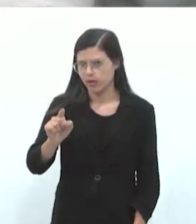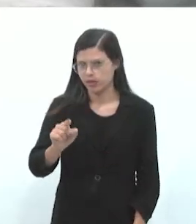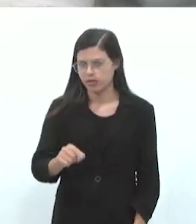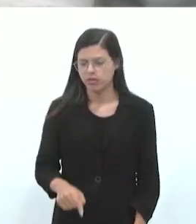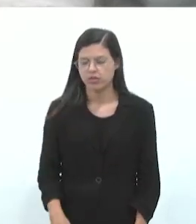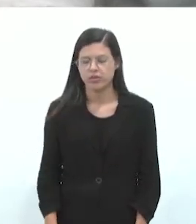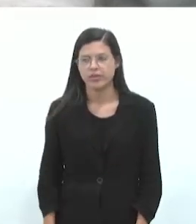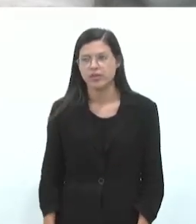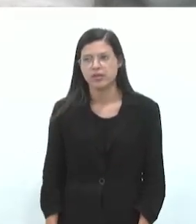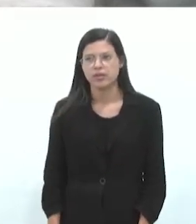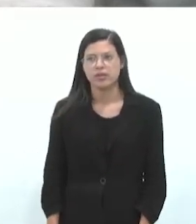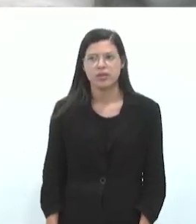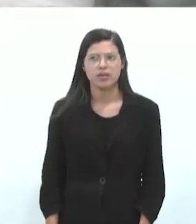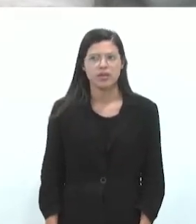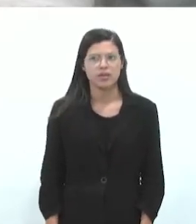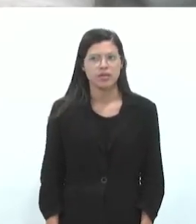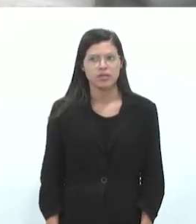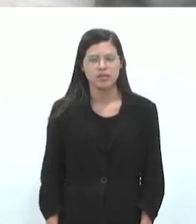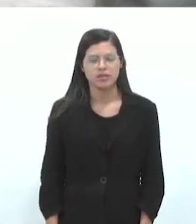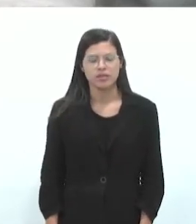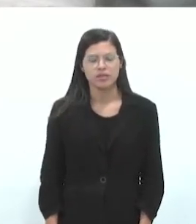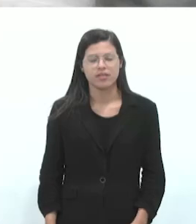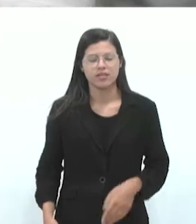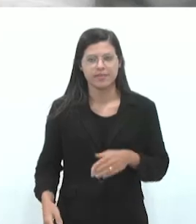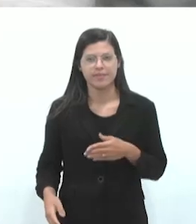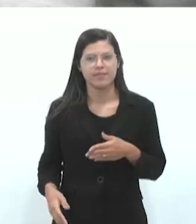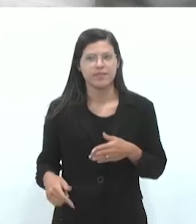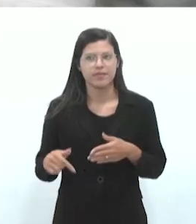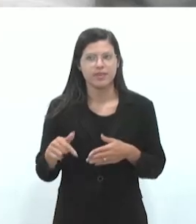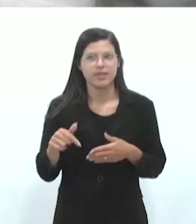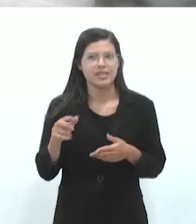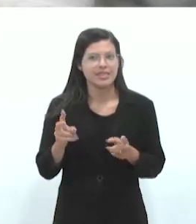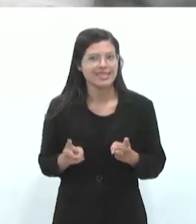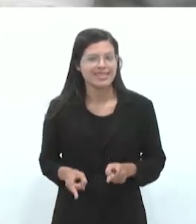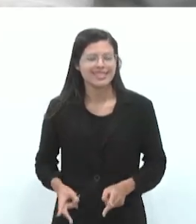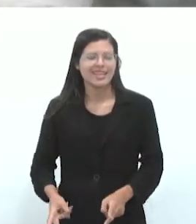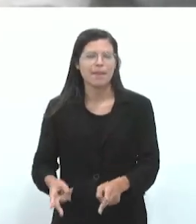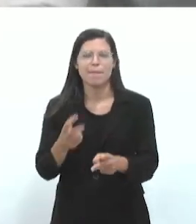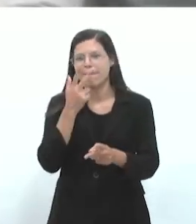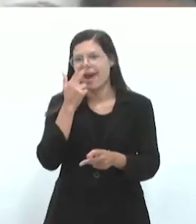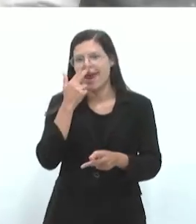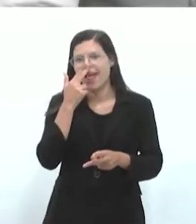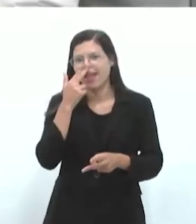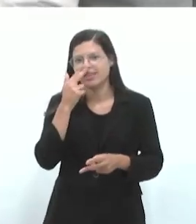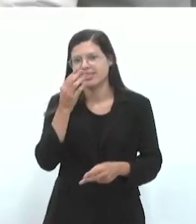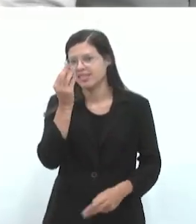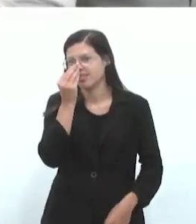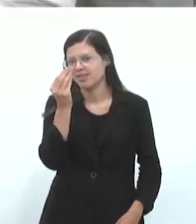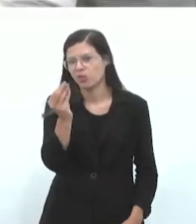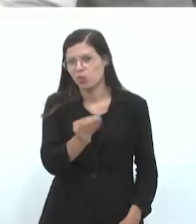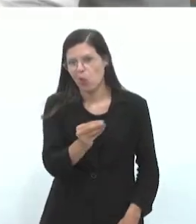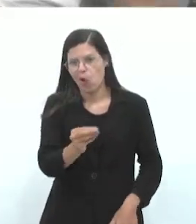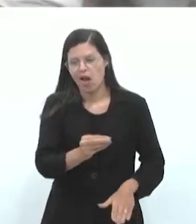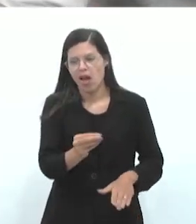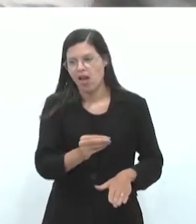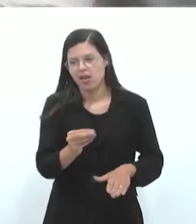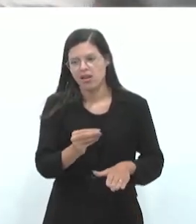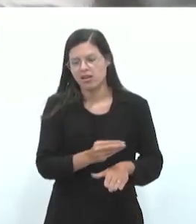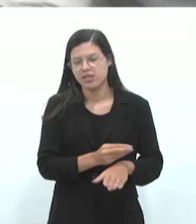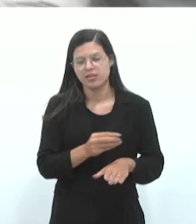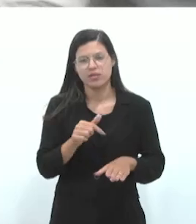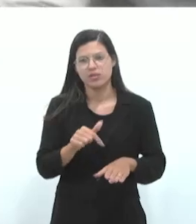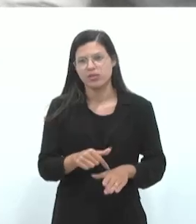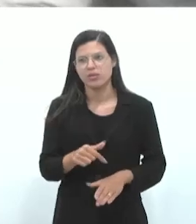Porque ele fica lá embaixo, recebe pisada, está sempre maltratado, sem contar com o odor, às